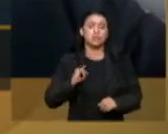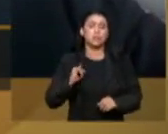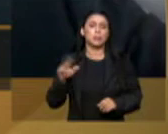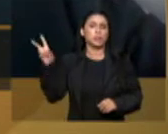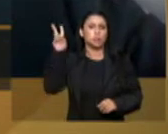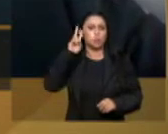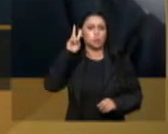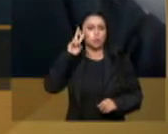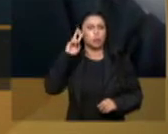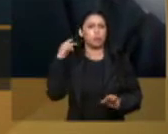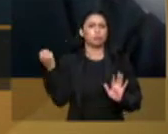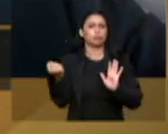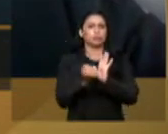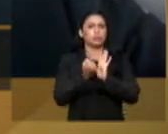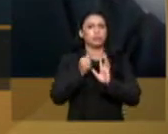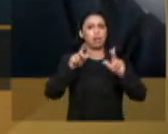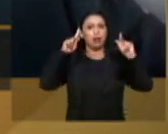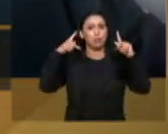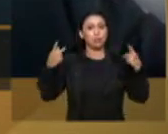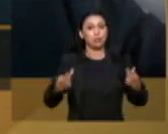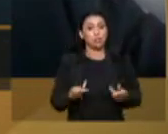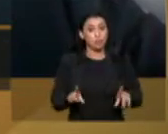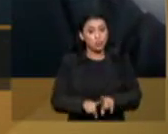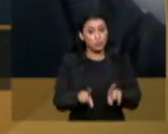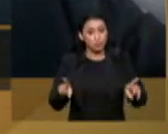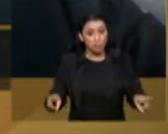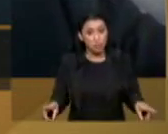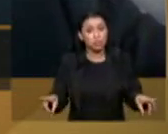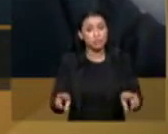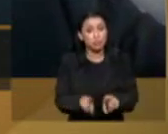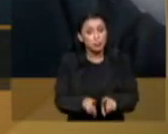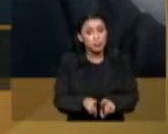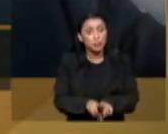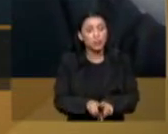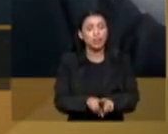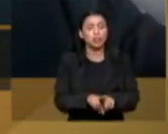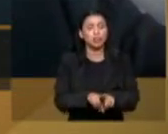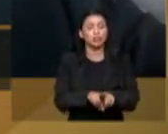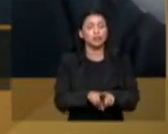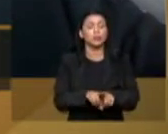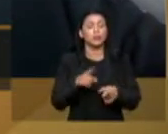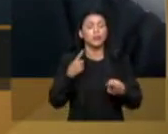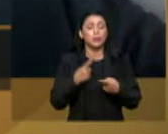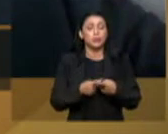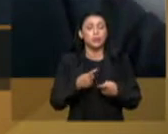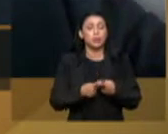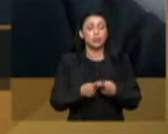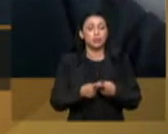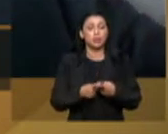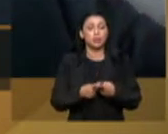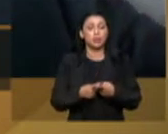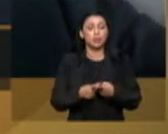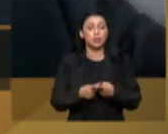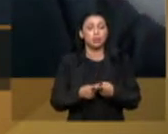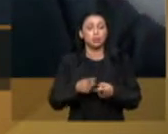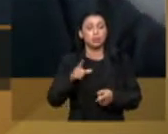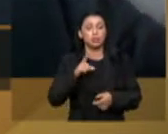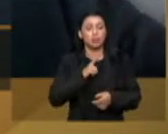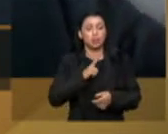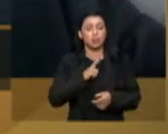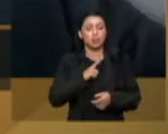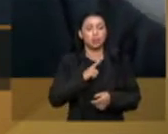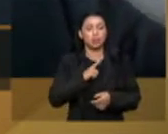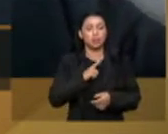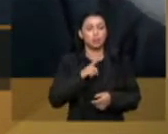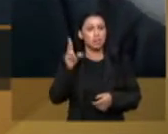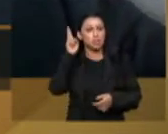da humanidade, mas igualmente pelo fato de que essa declaração foi um ápice da